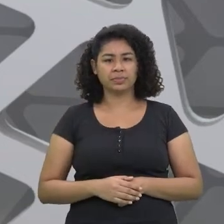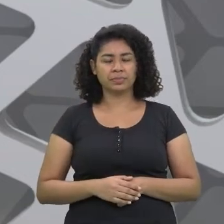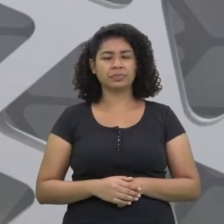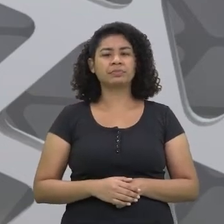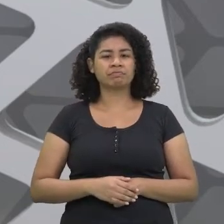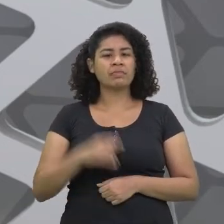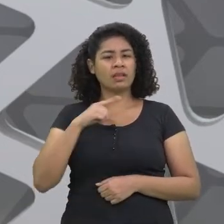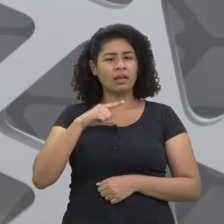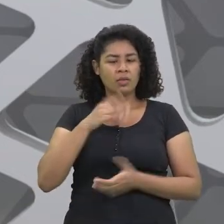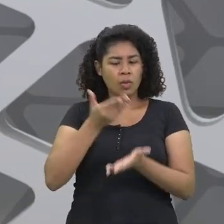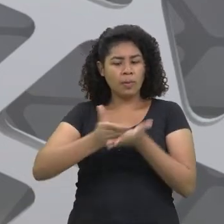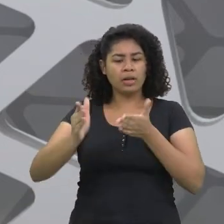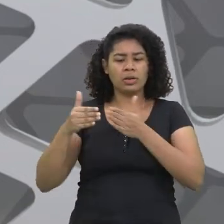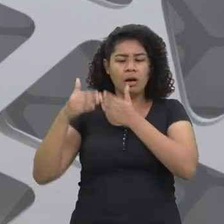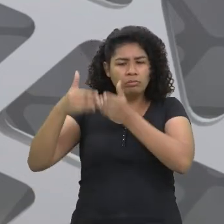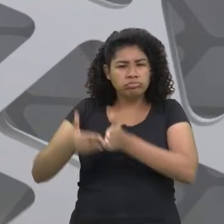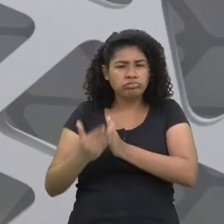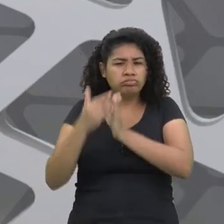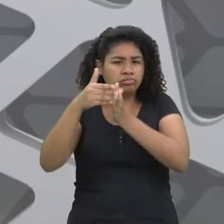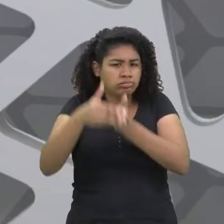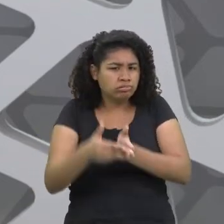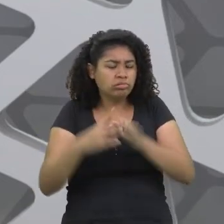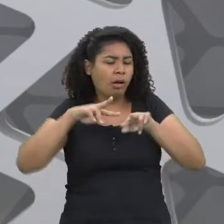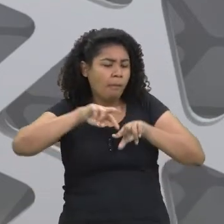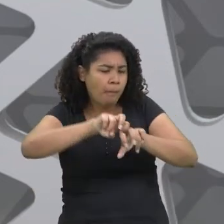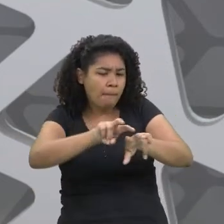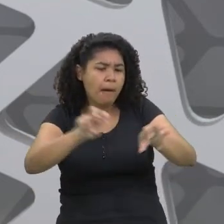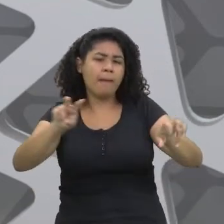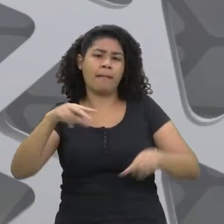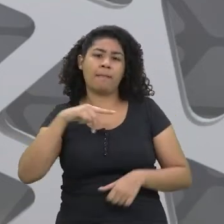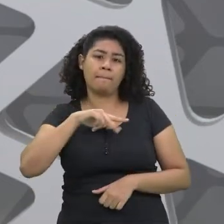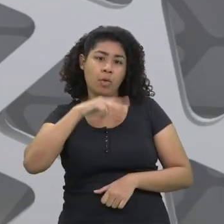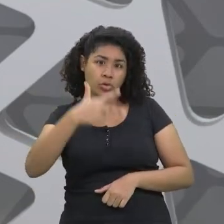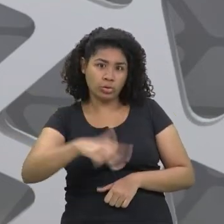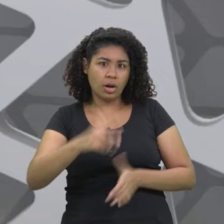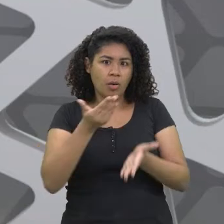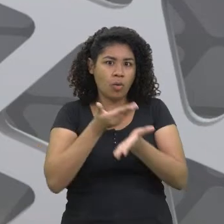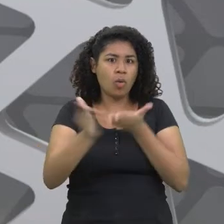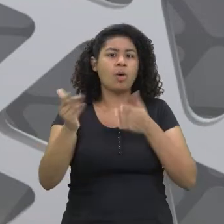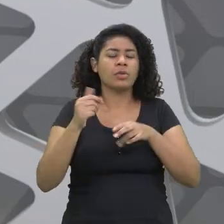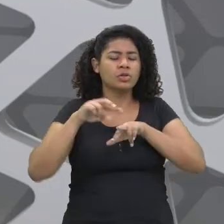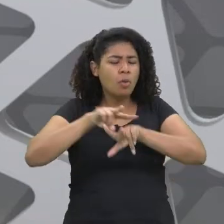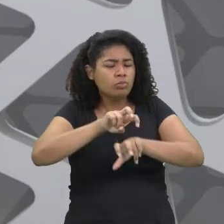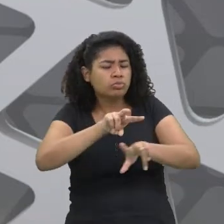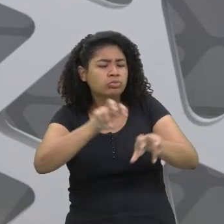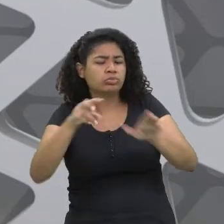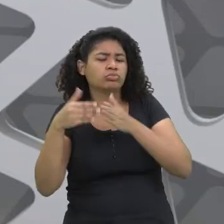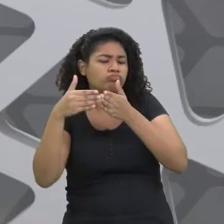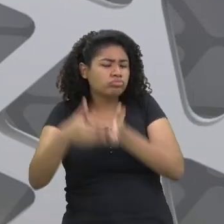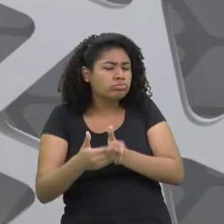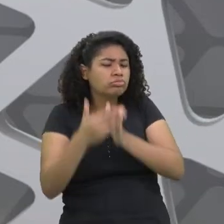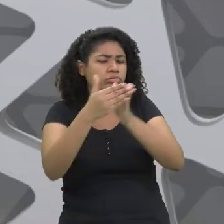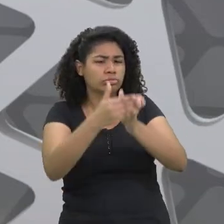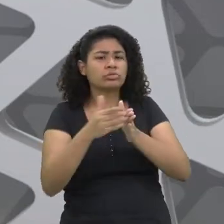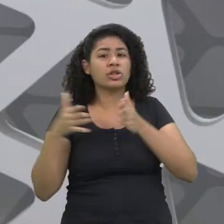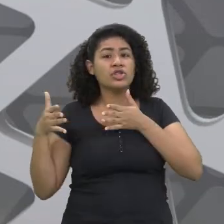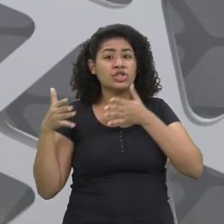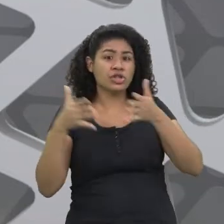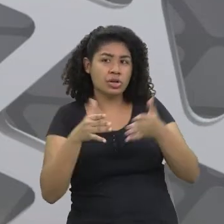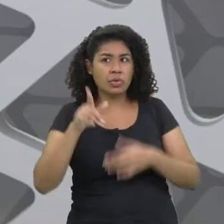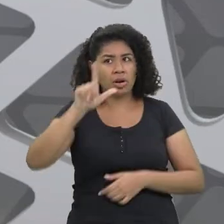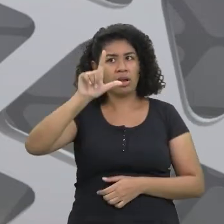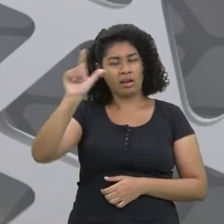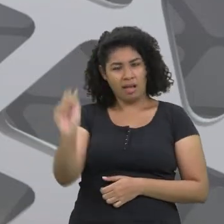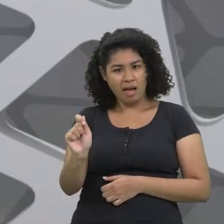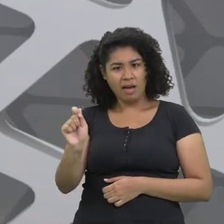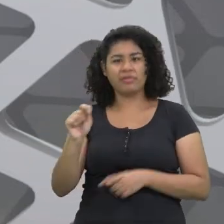grandes navegações, onde Portugal se lança sobre as Américas e sobre a África, a Espanha também vai se lançar